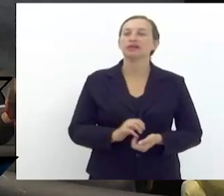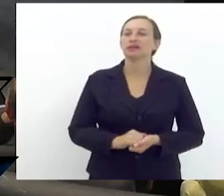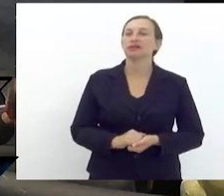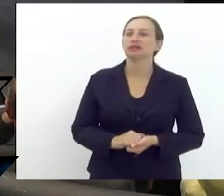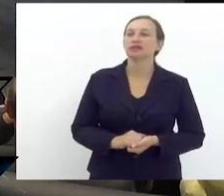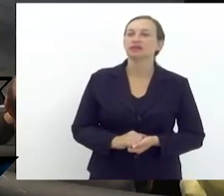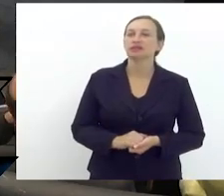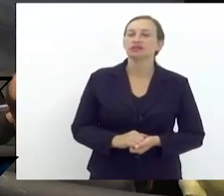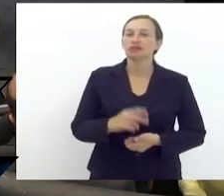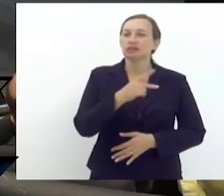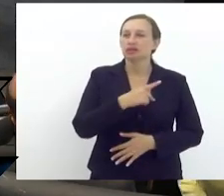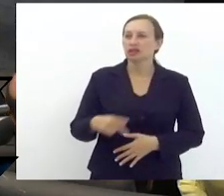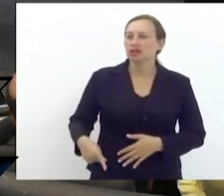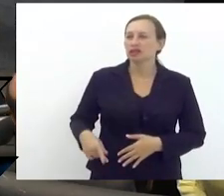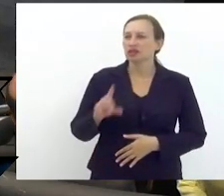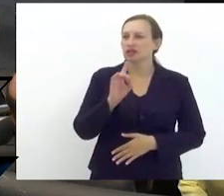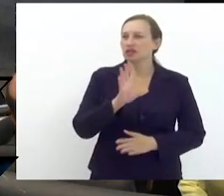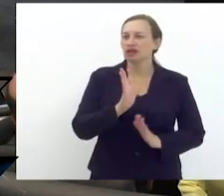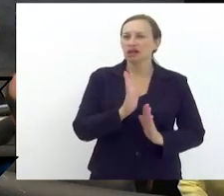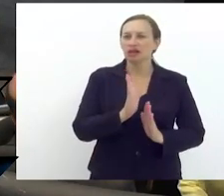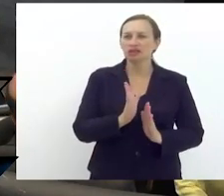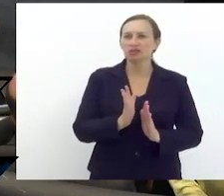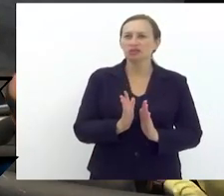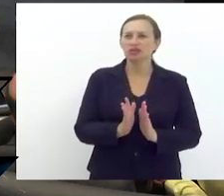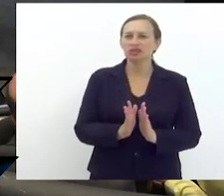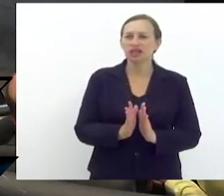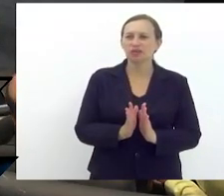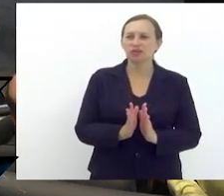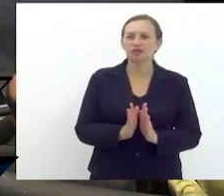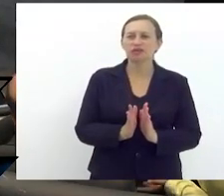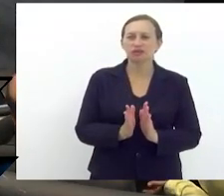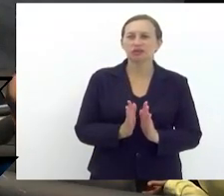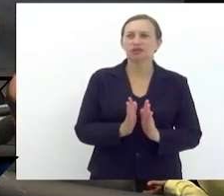Presidente só para questão de informe é